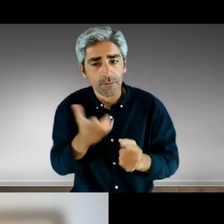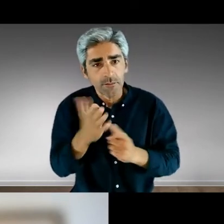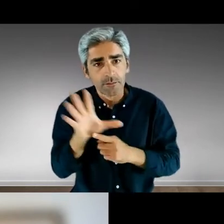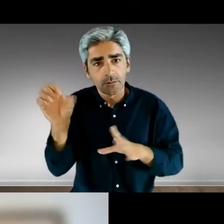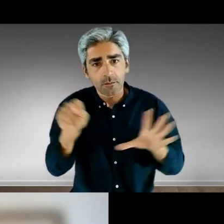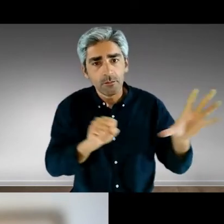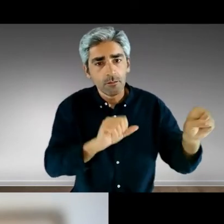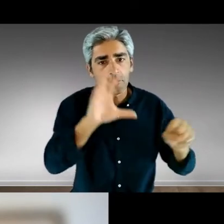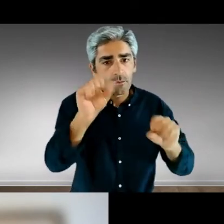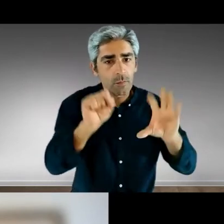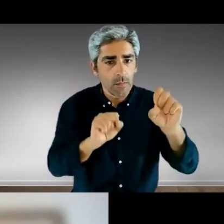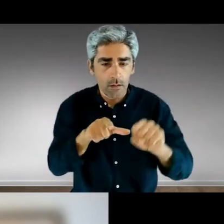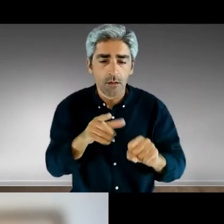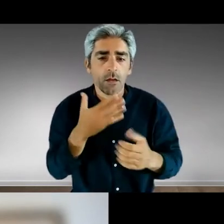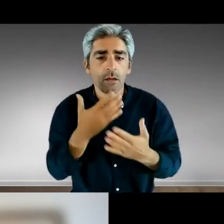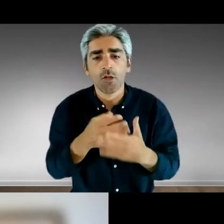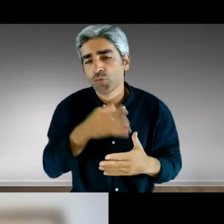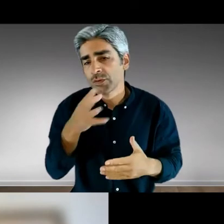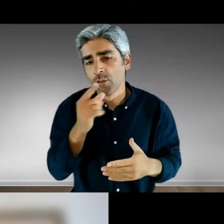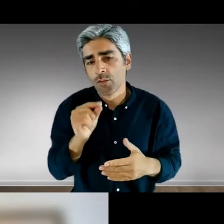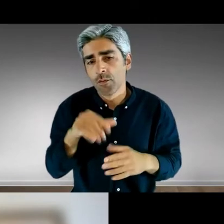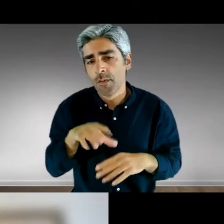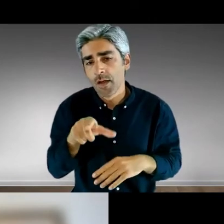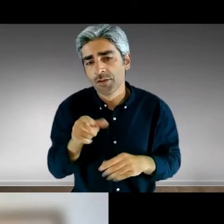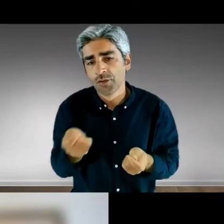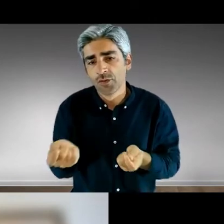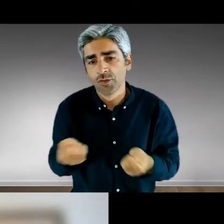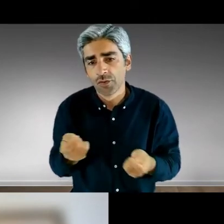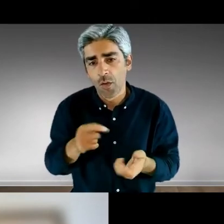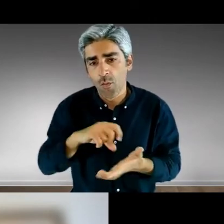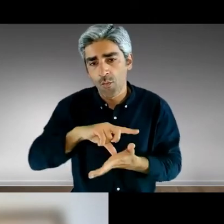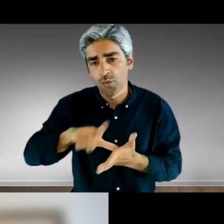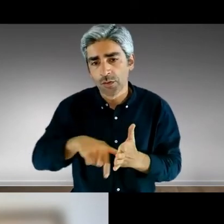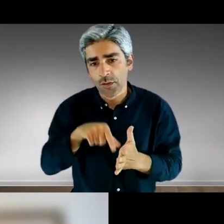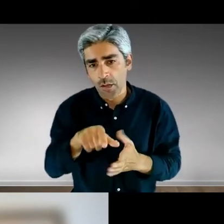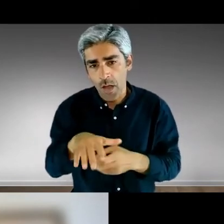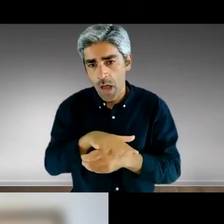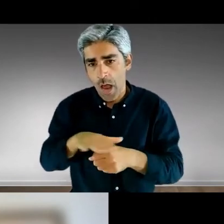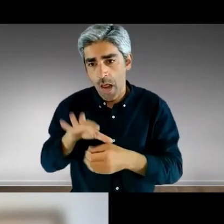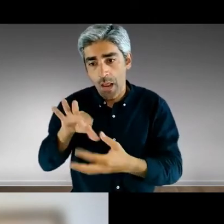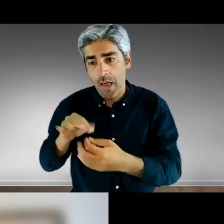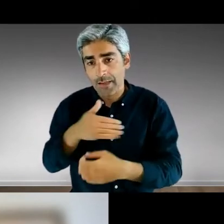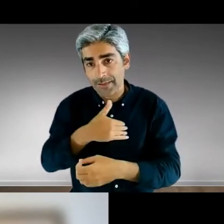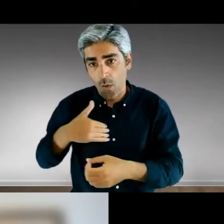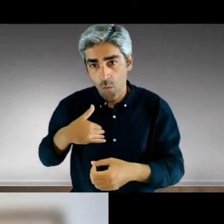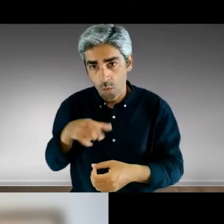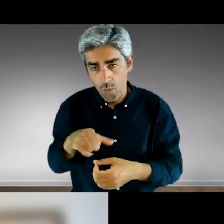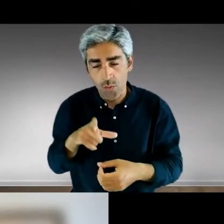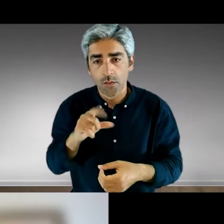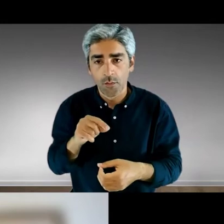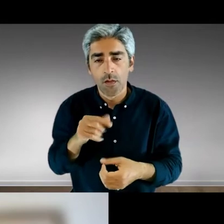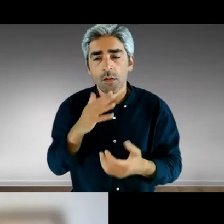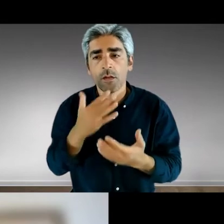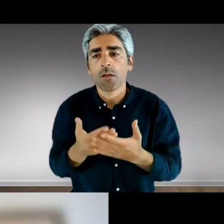exemplos e para explicar um bocadinho aqui mais a parte da gestão de projetos, mais na área da saúde, e conseguirem, no